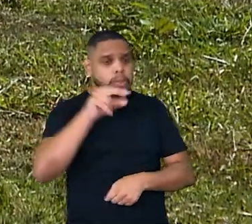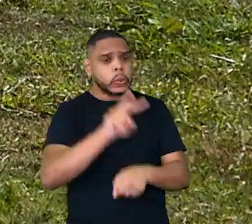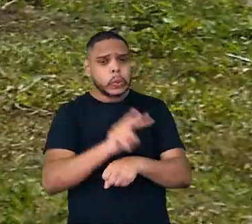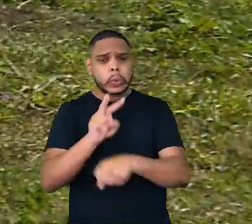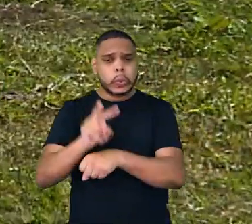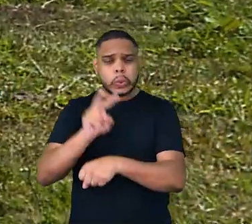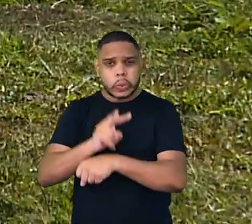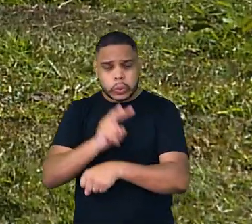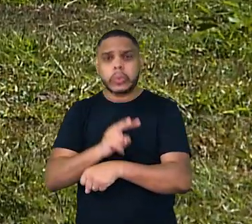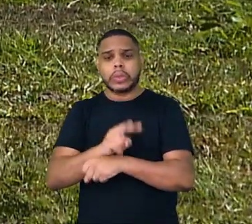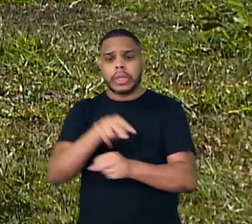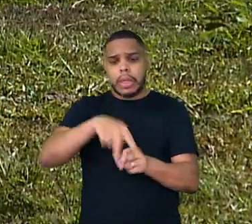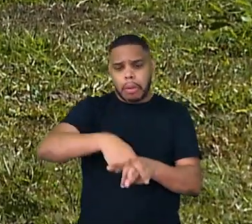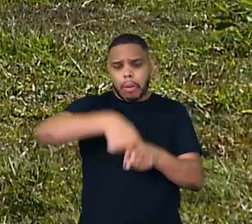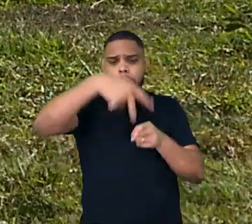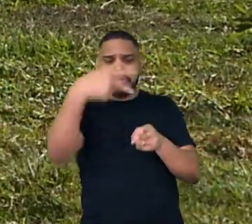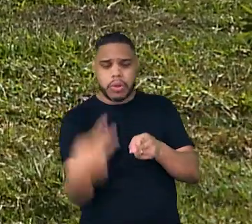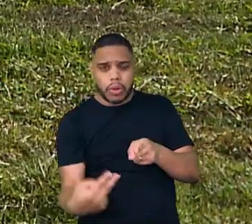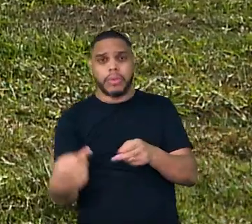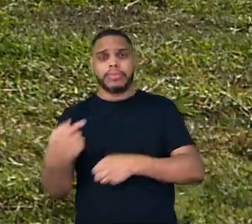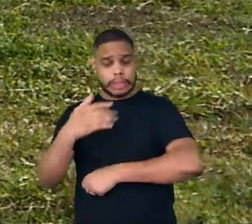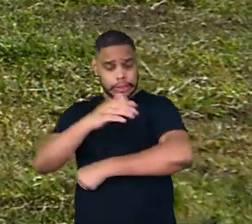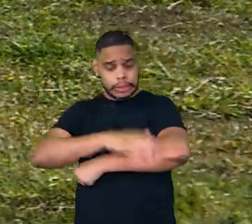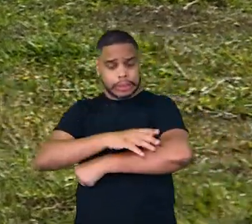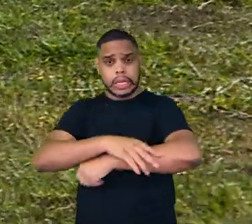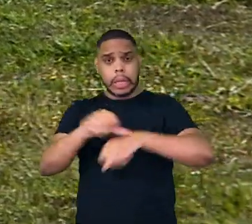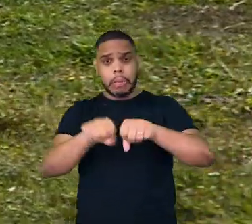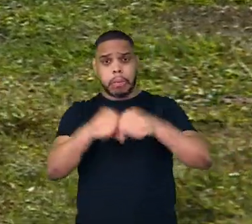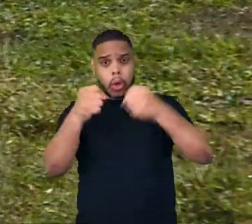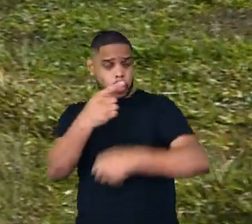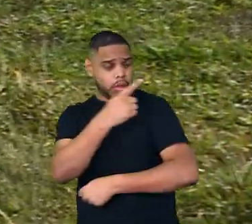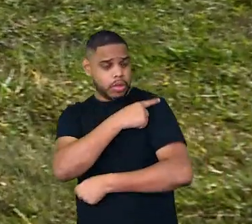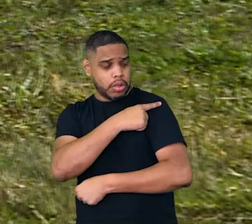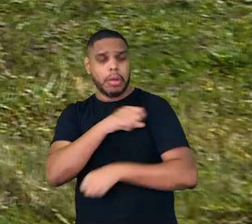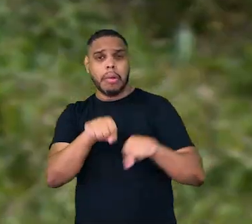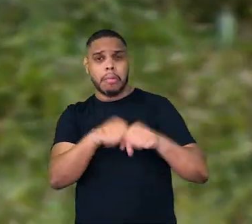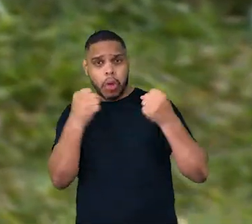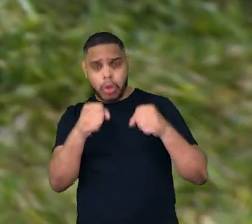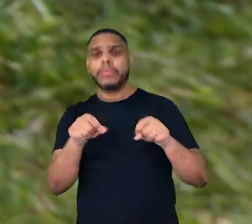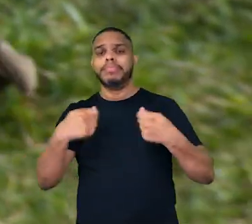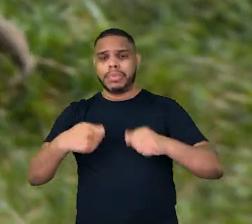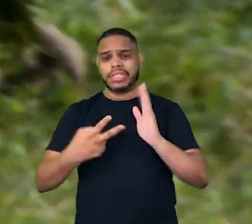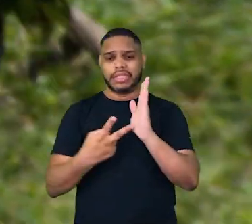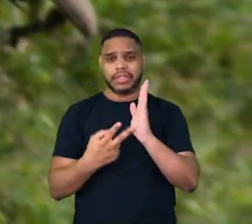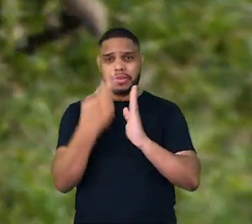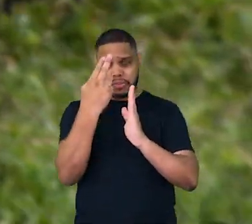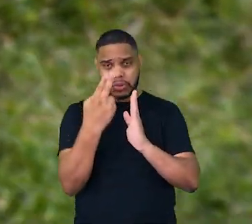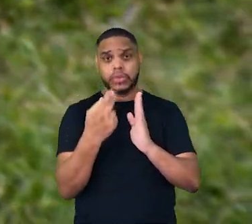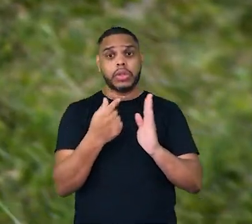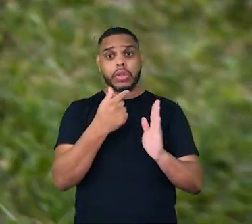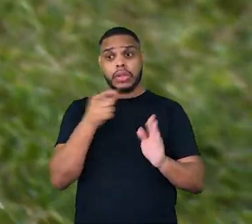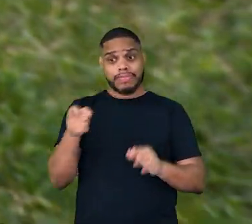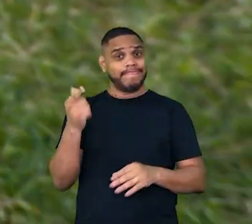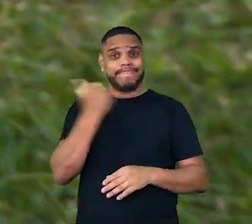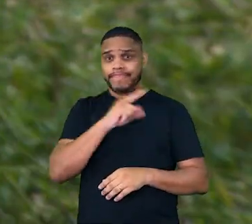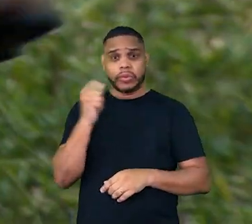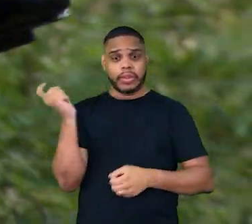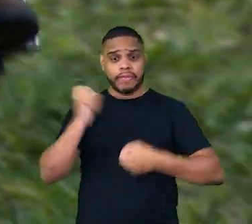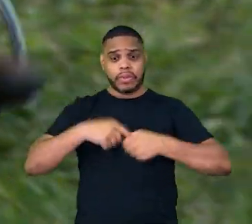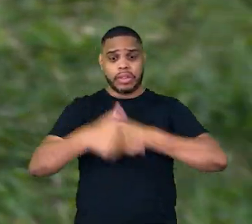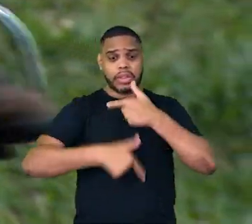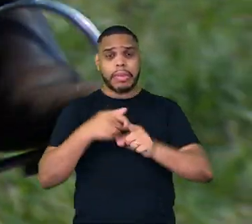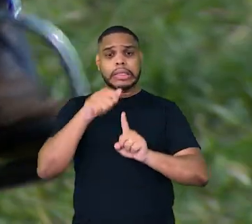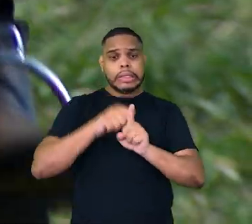foi constatada lesão no braço e no ombro, com recomendação de cirurgia. O homem ficou impossibilitado de